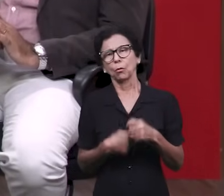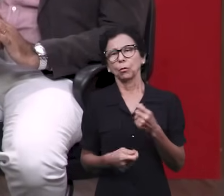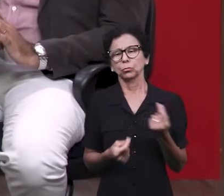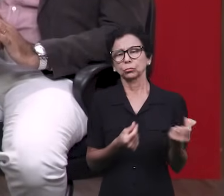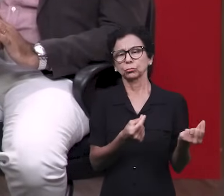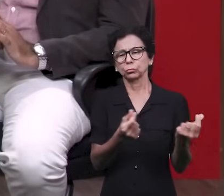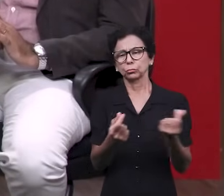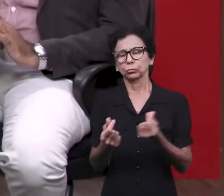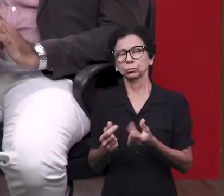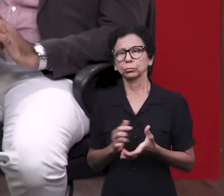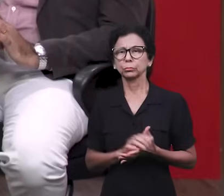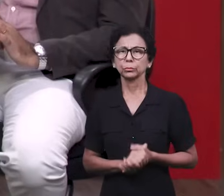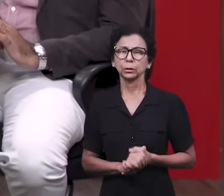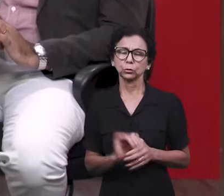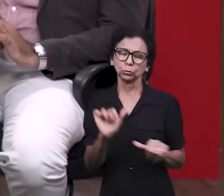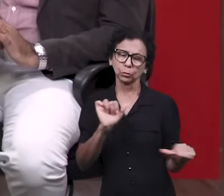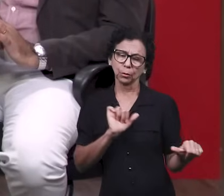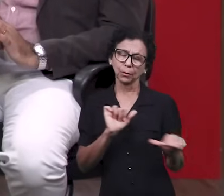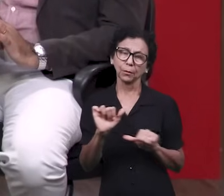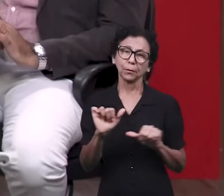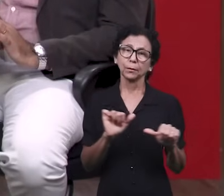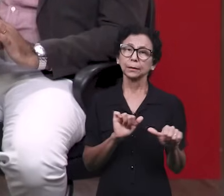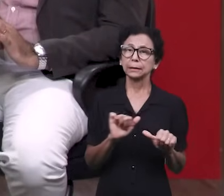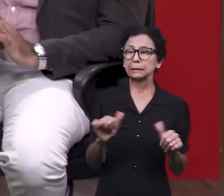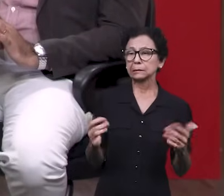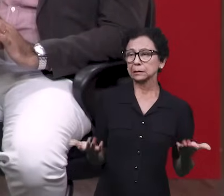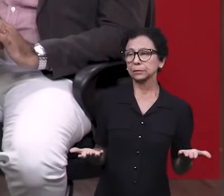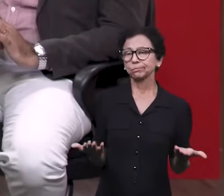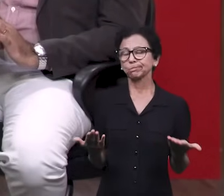poços certamente haviam